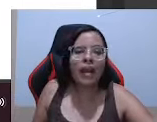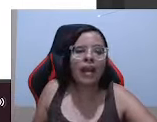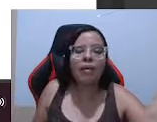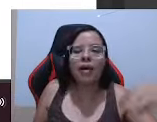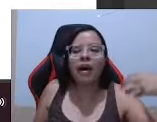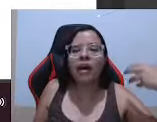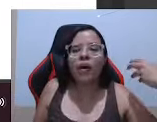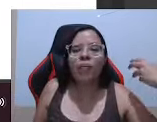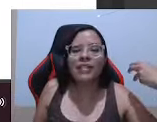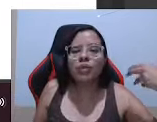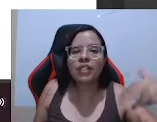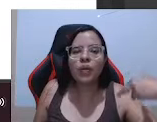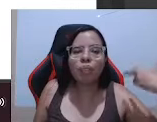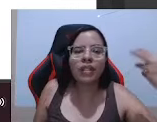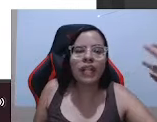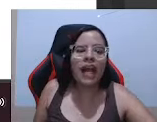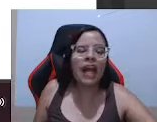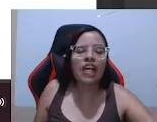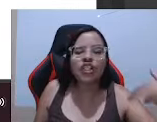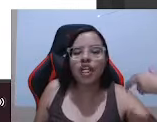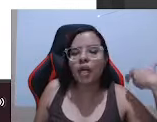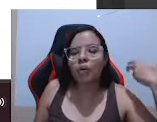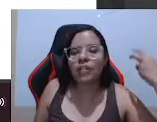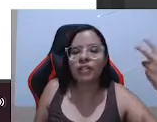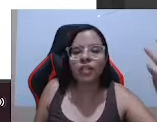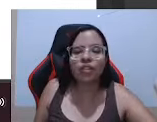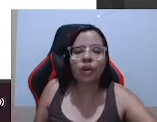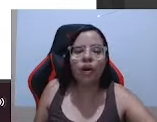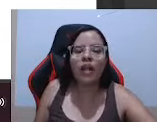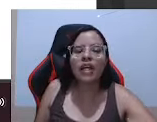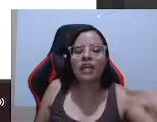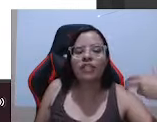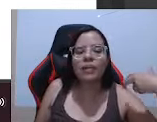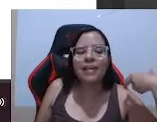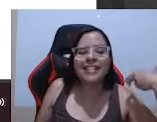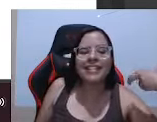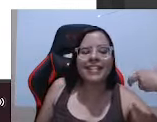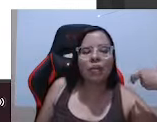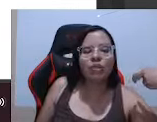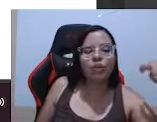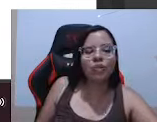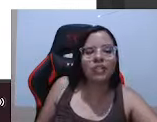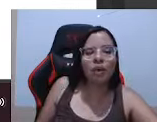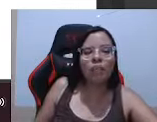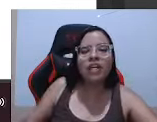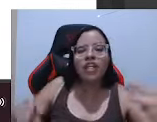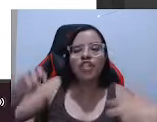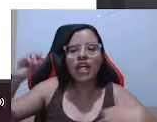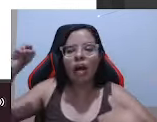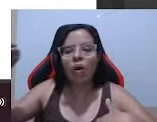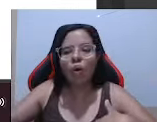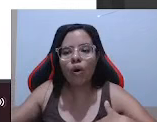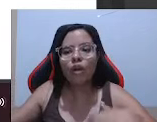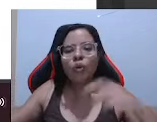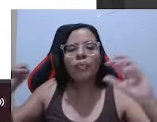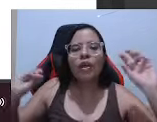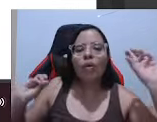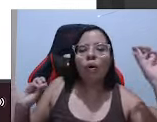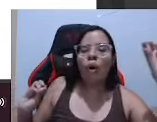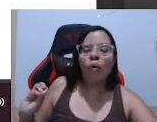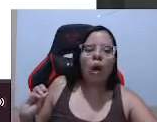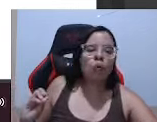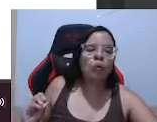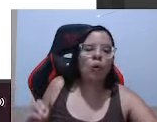um problema, uma situação hipotética que aconteceu na escola e você precisa dar uma solução de